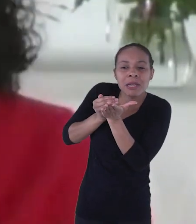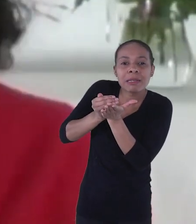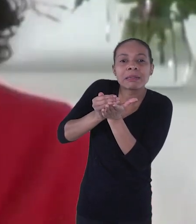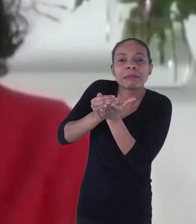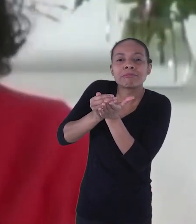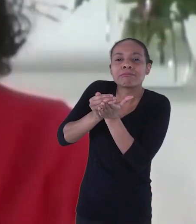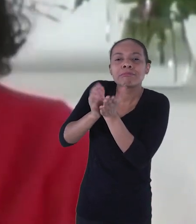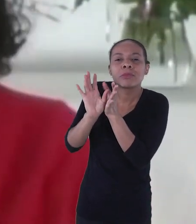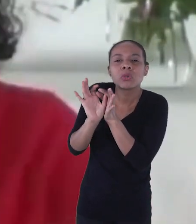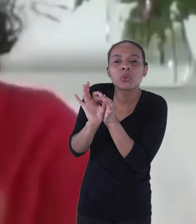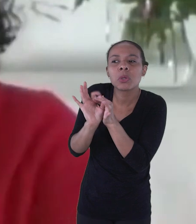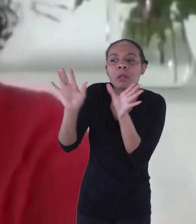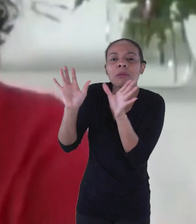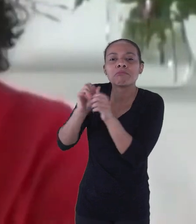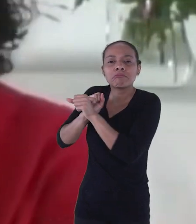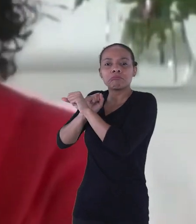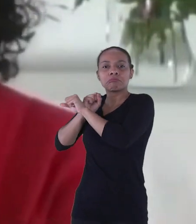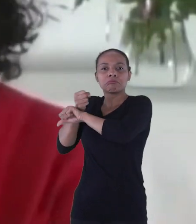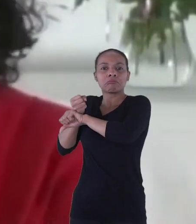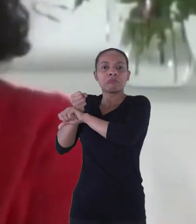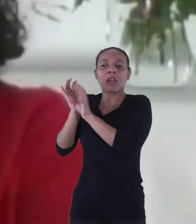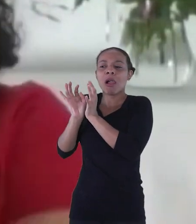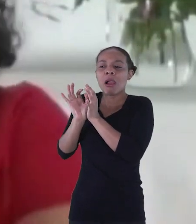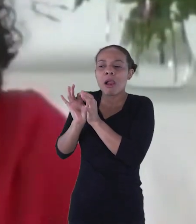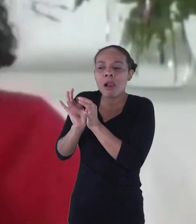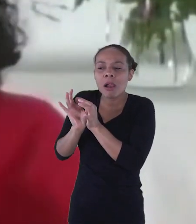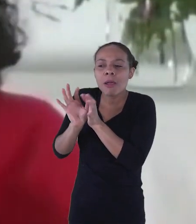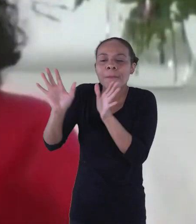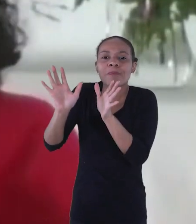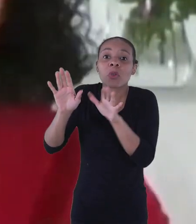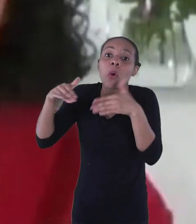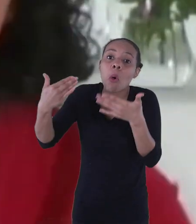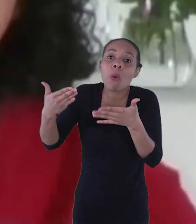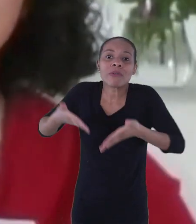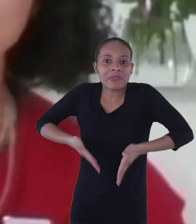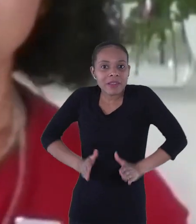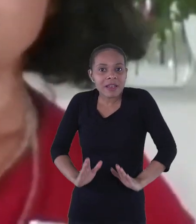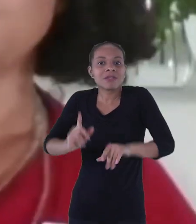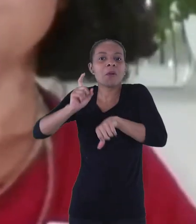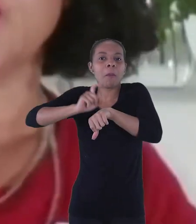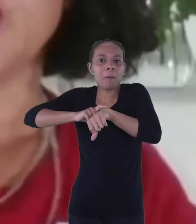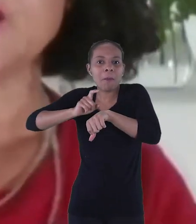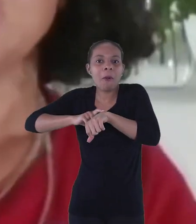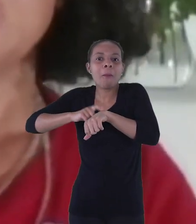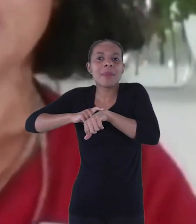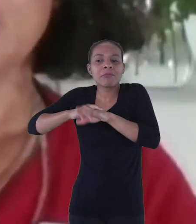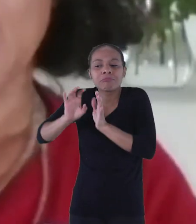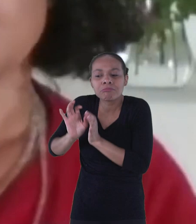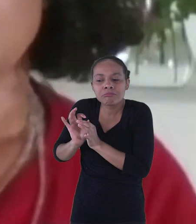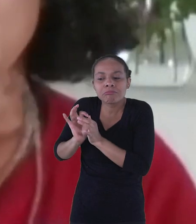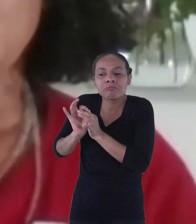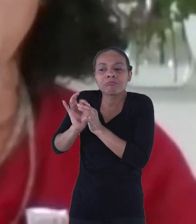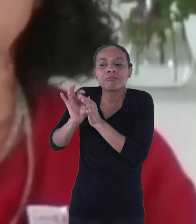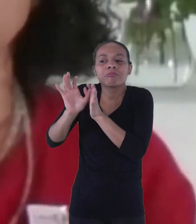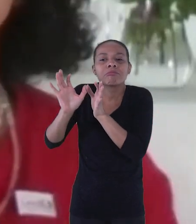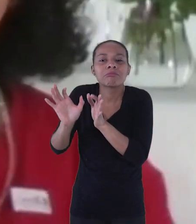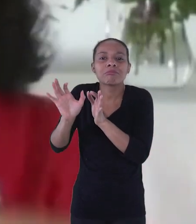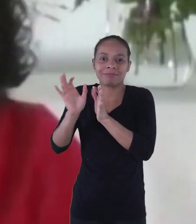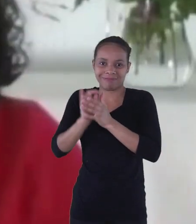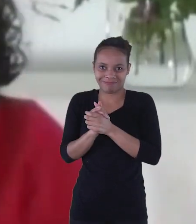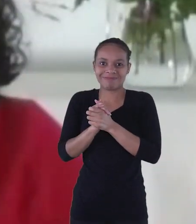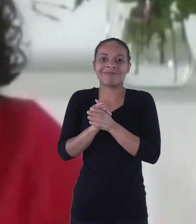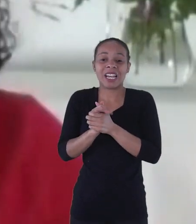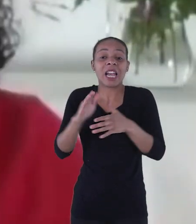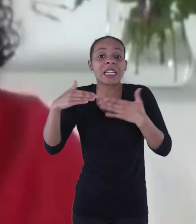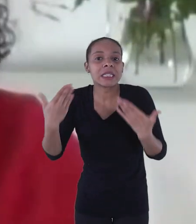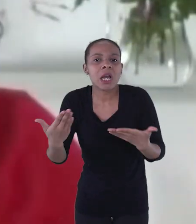abolido, ou já nascido no pós-abolição. Nós não temos nenhum outro registro desse quilate. E aí,